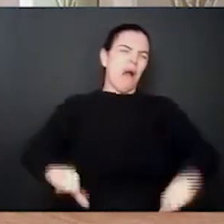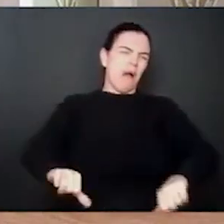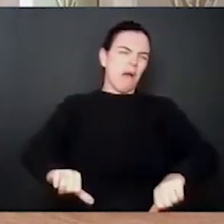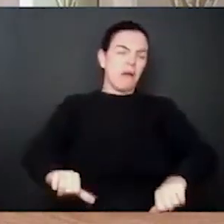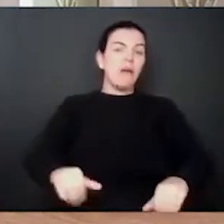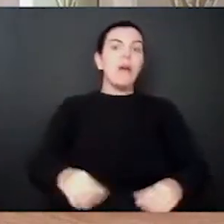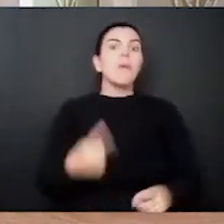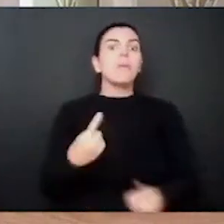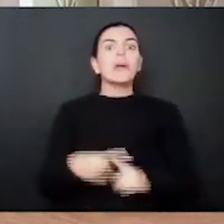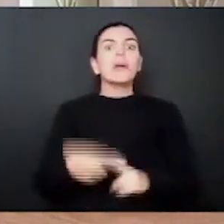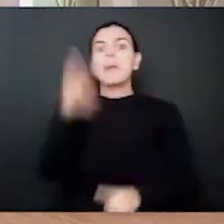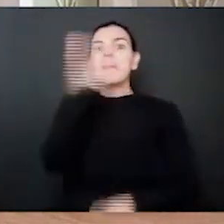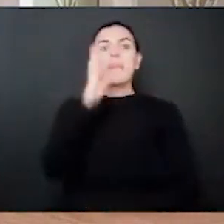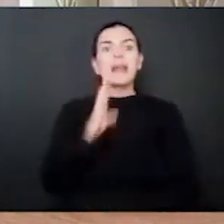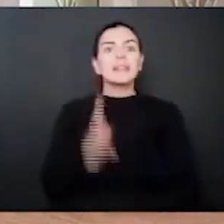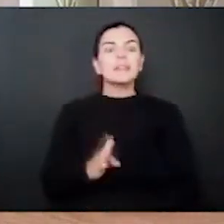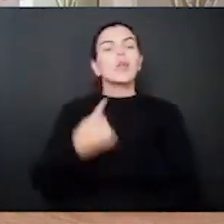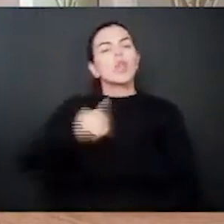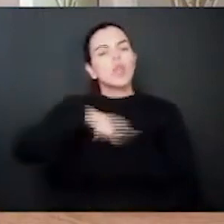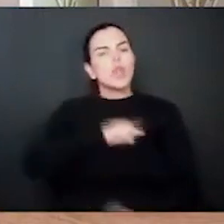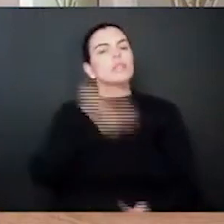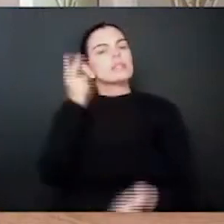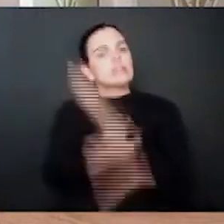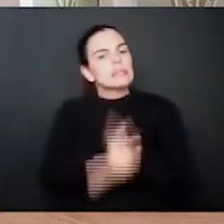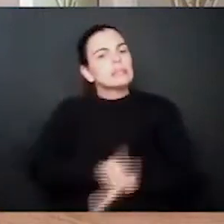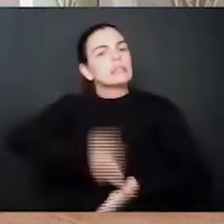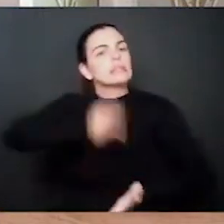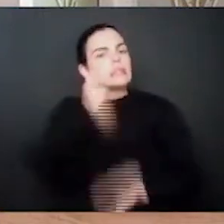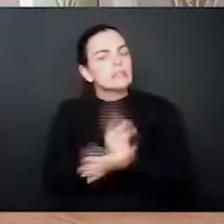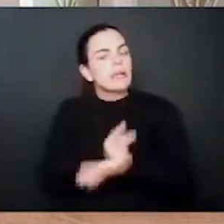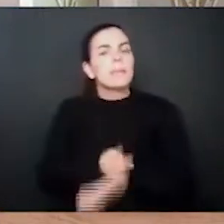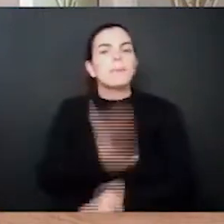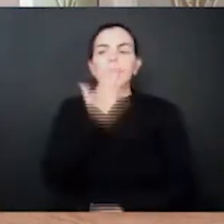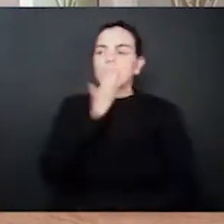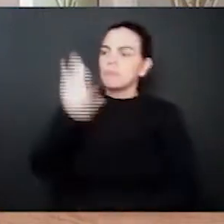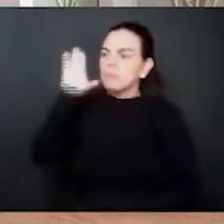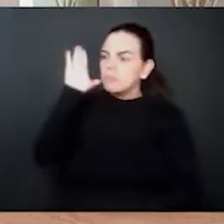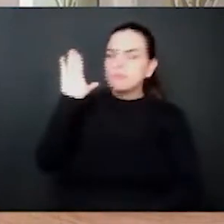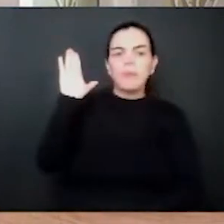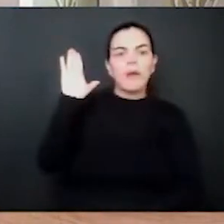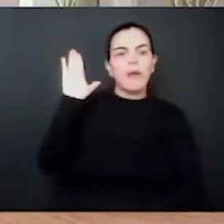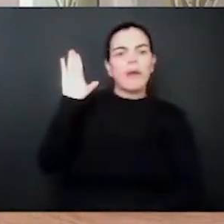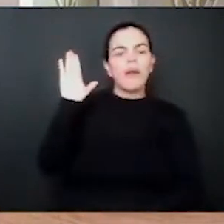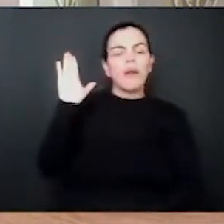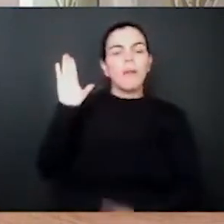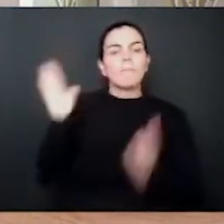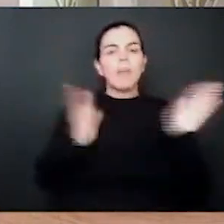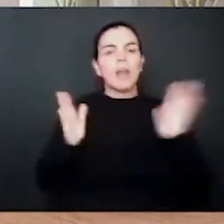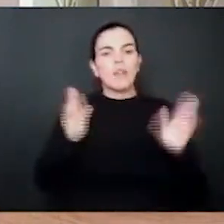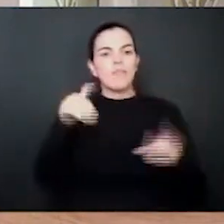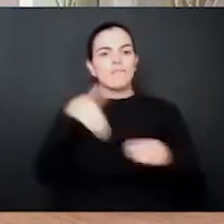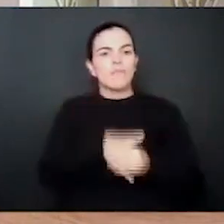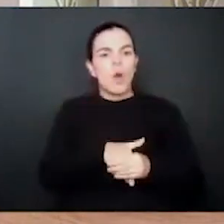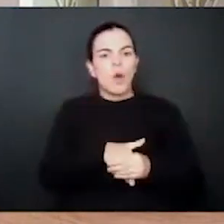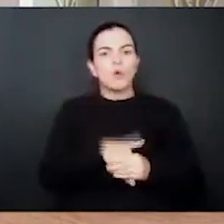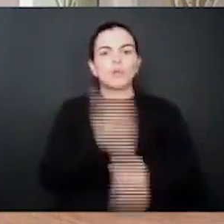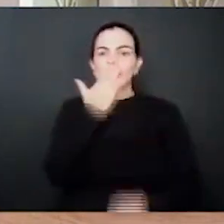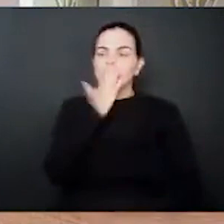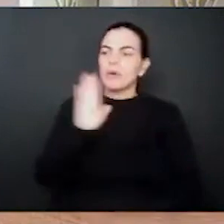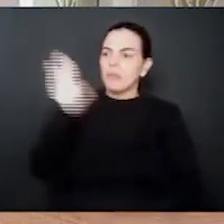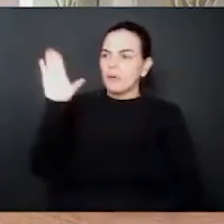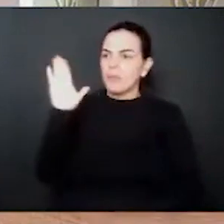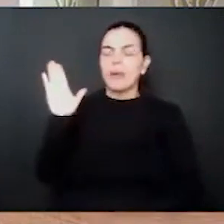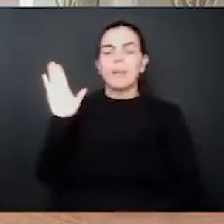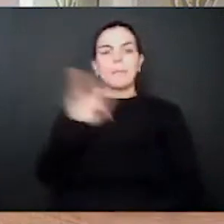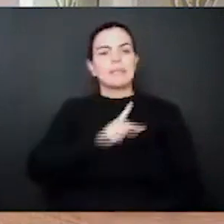toda eleição de presidente, a gente fica discutindo. E entra um presidente, e entra o Lula, e entra a Dilma, e entra o Bolsonaro, e